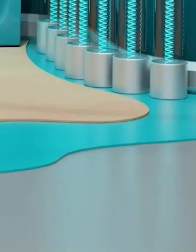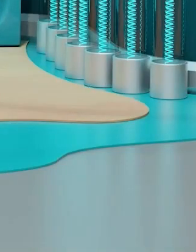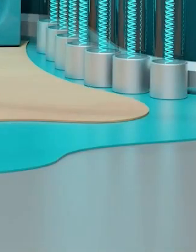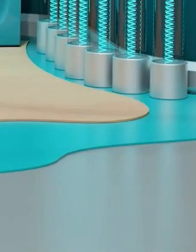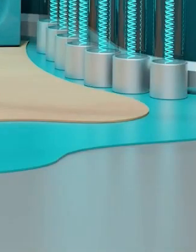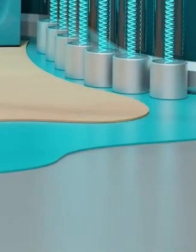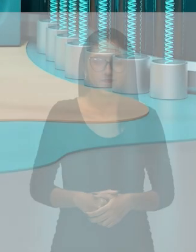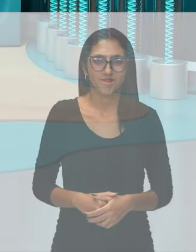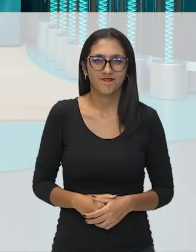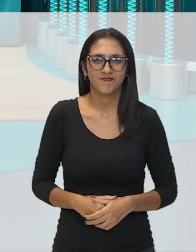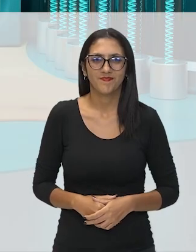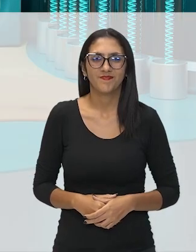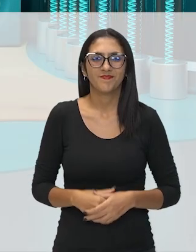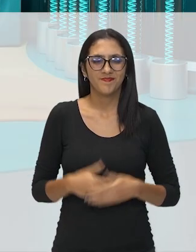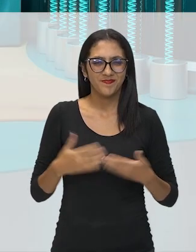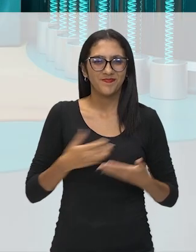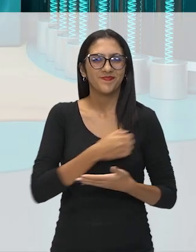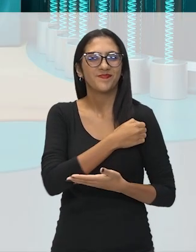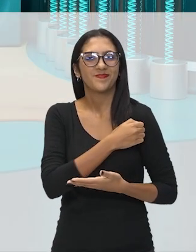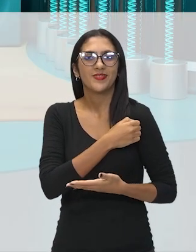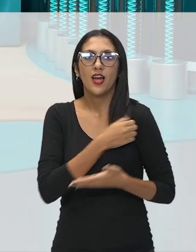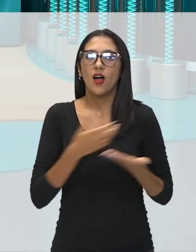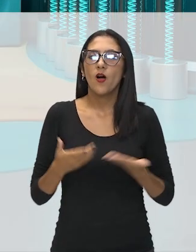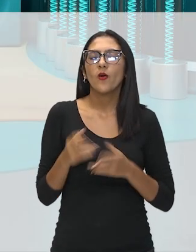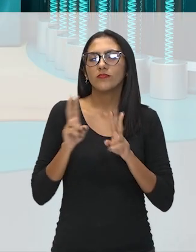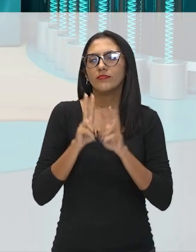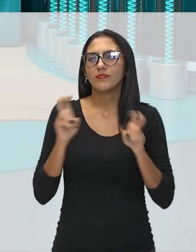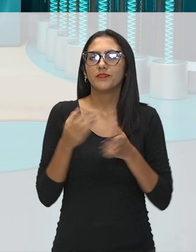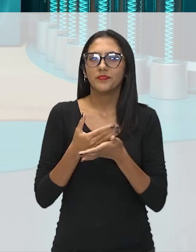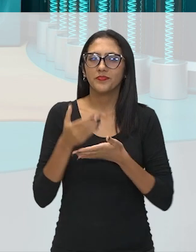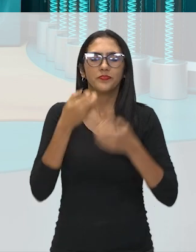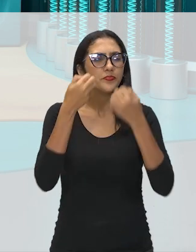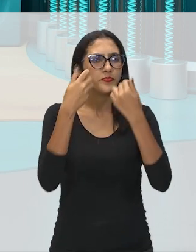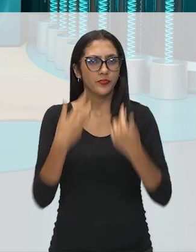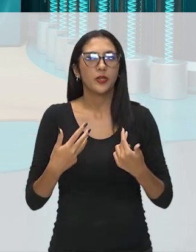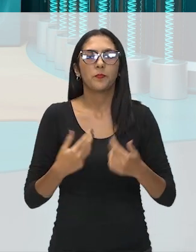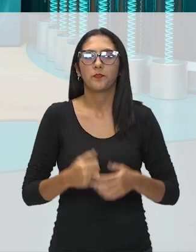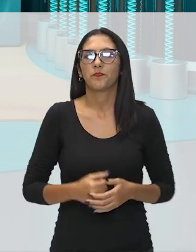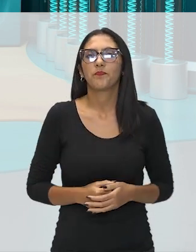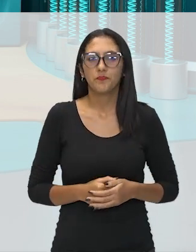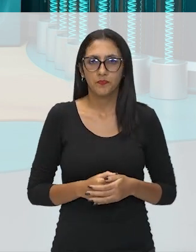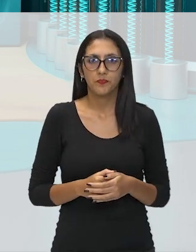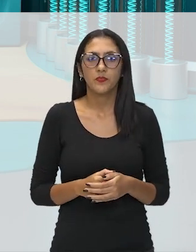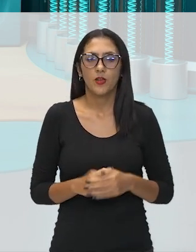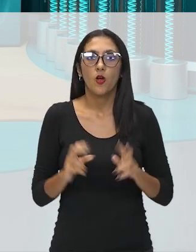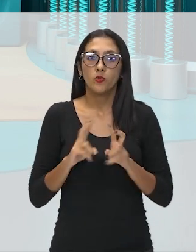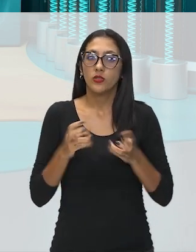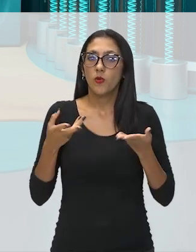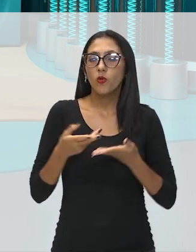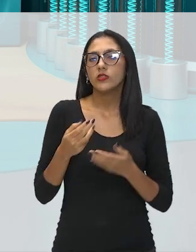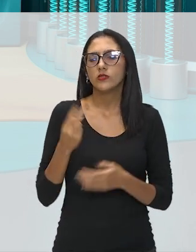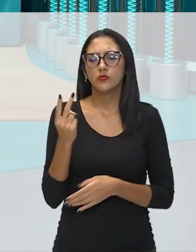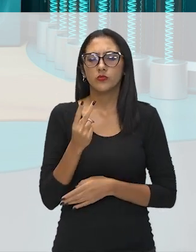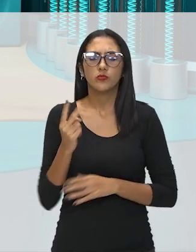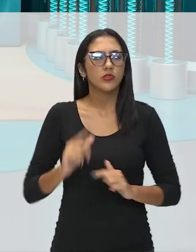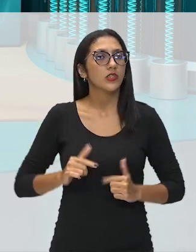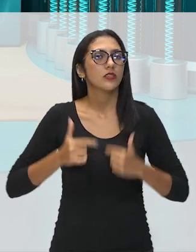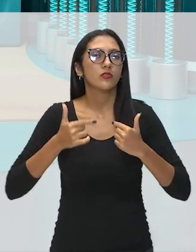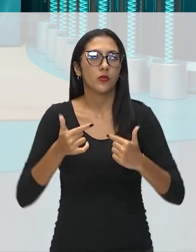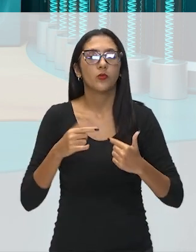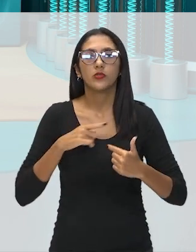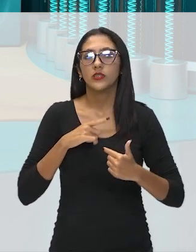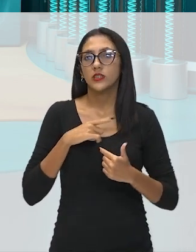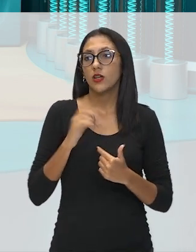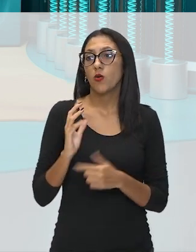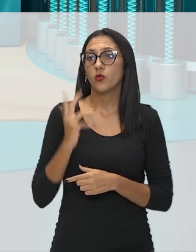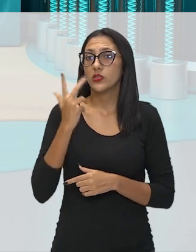Hey guys! Vamos falar de duas ações que estão acontecendo ao mesmo tempo,